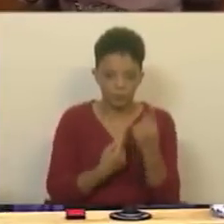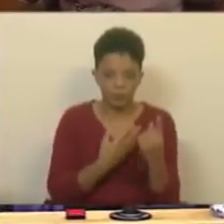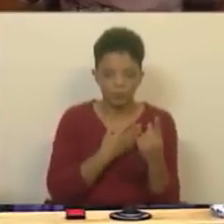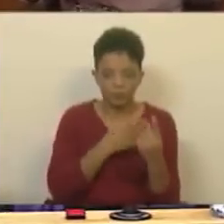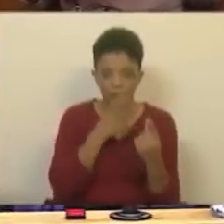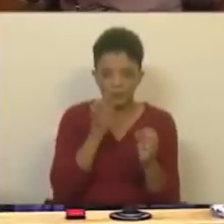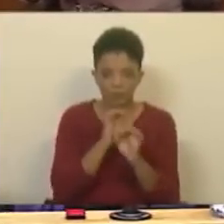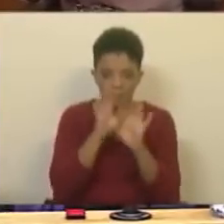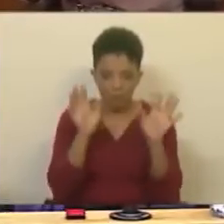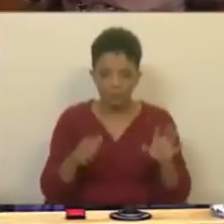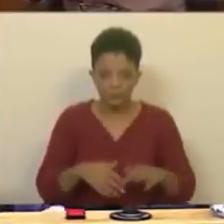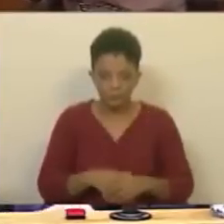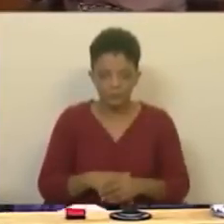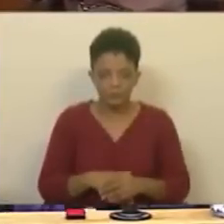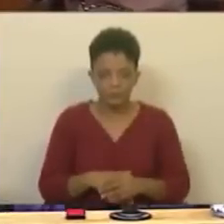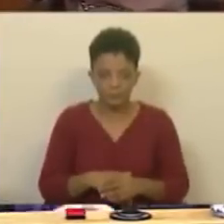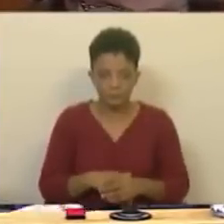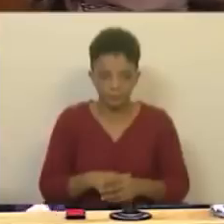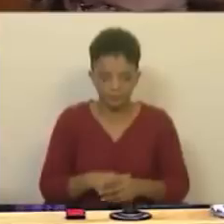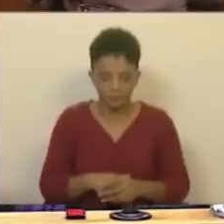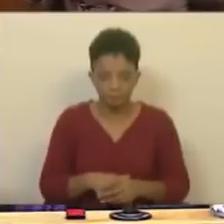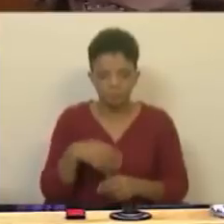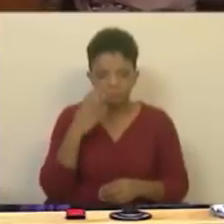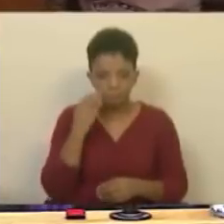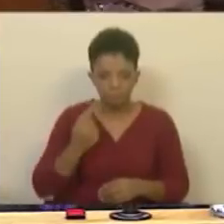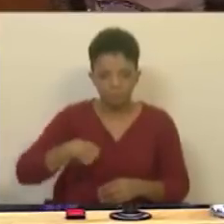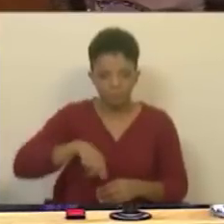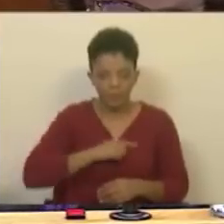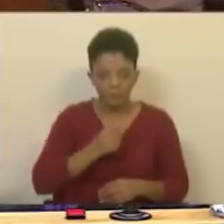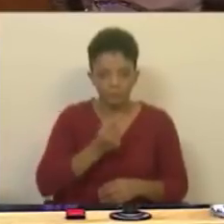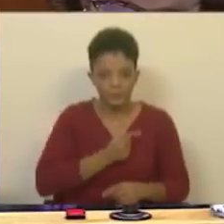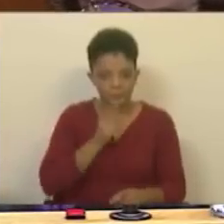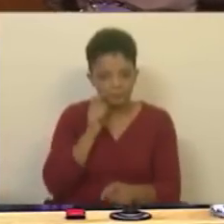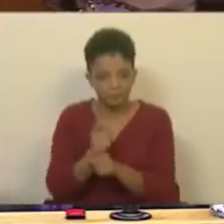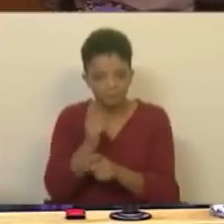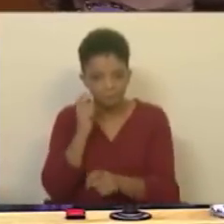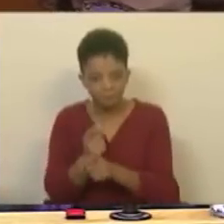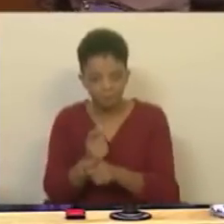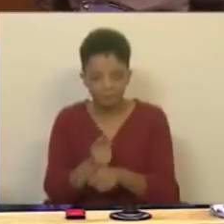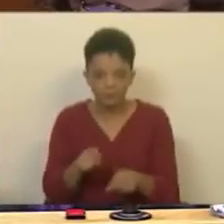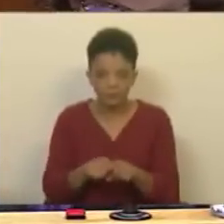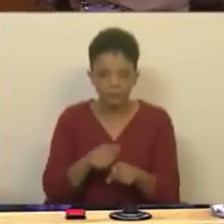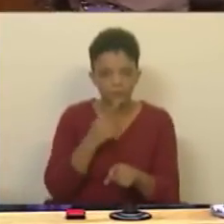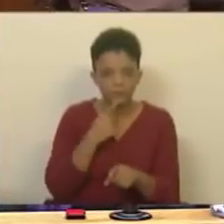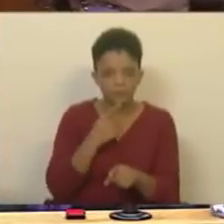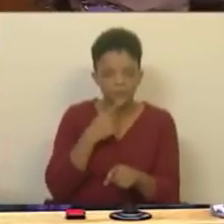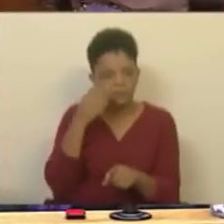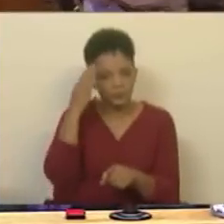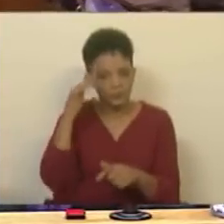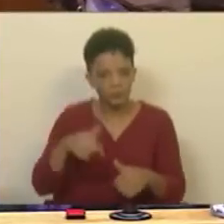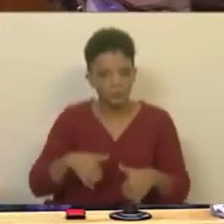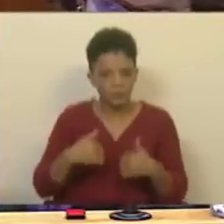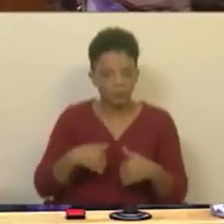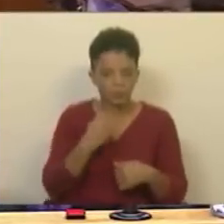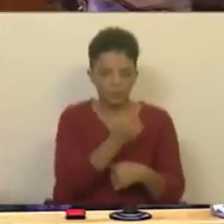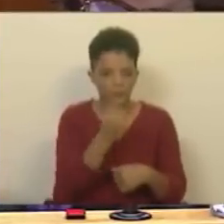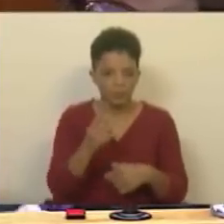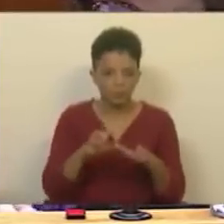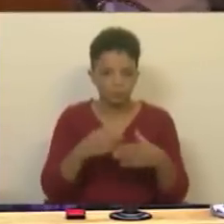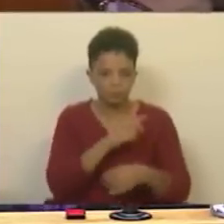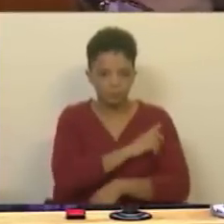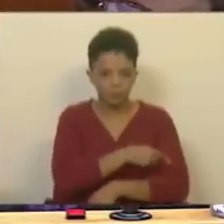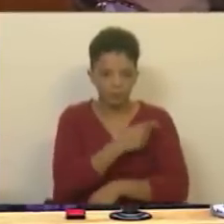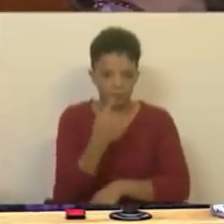deixar muito clara porque acho que devemos ser muito rigorosos nem depretação das competências próprias de cada órgão de